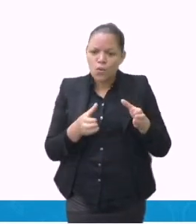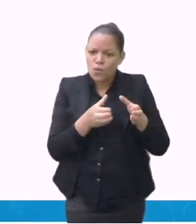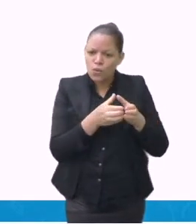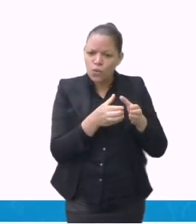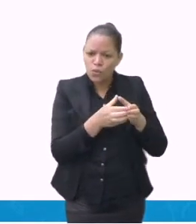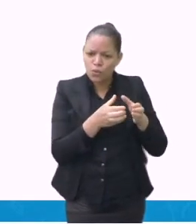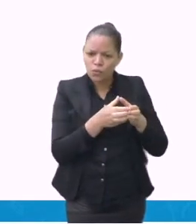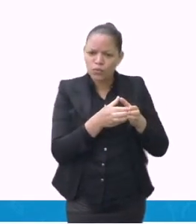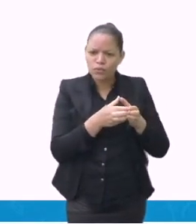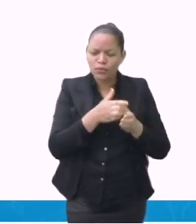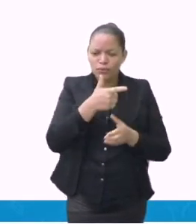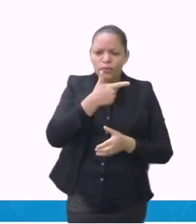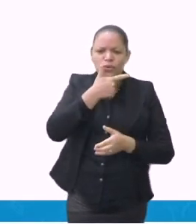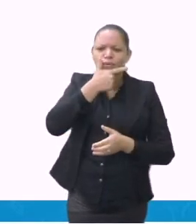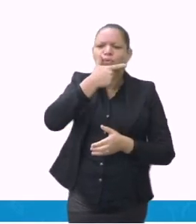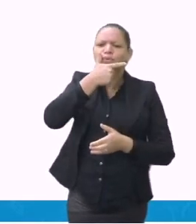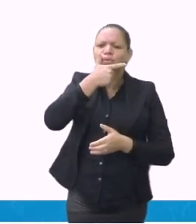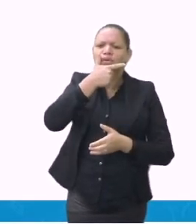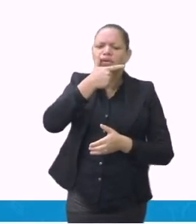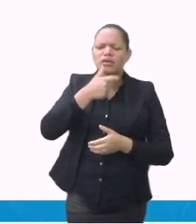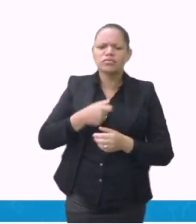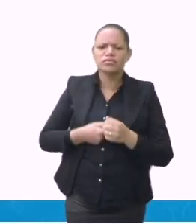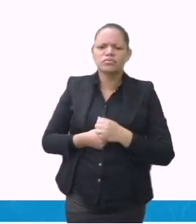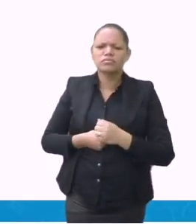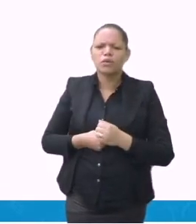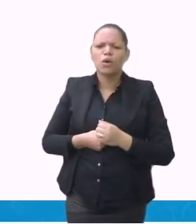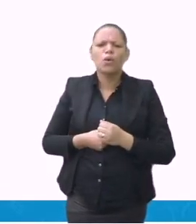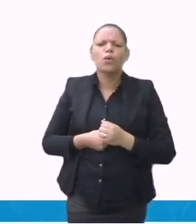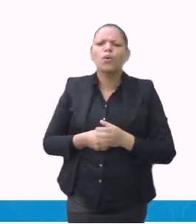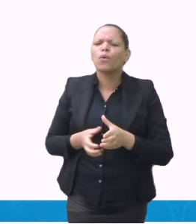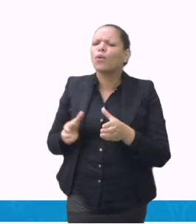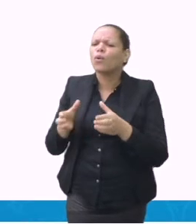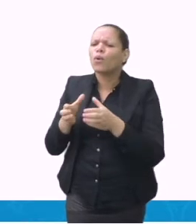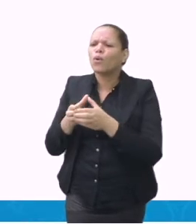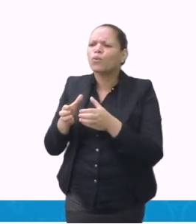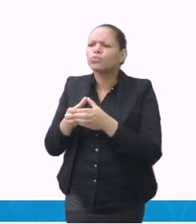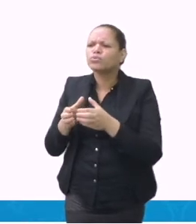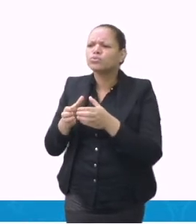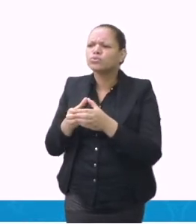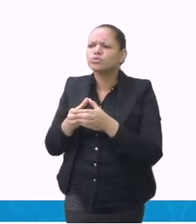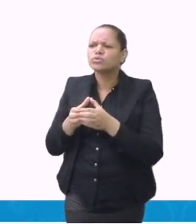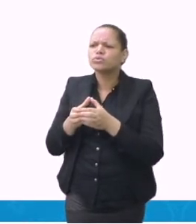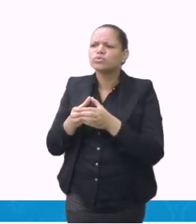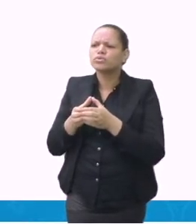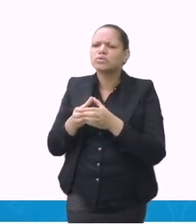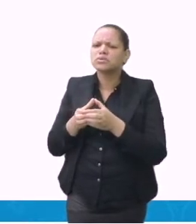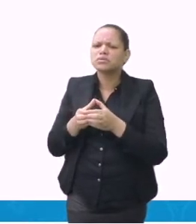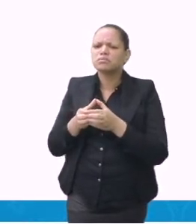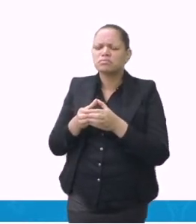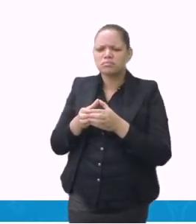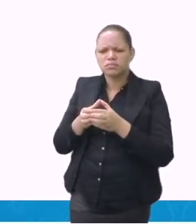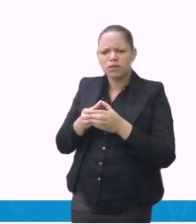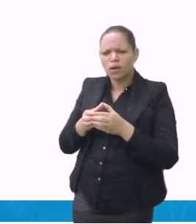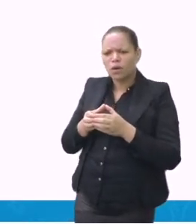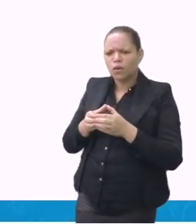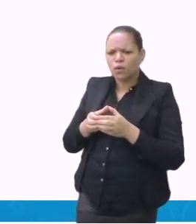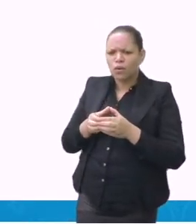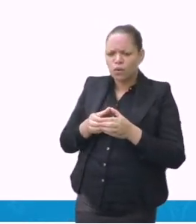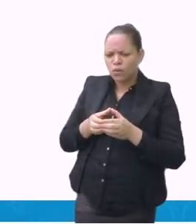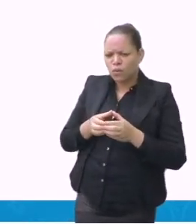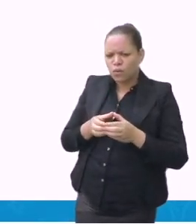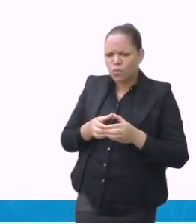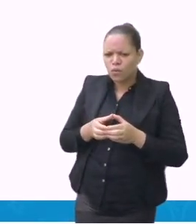primeira coisa que nós vamos falar aqui é em qual coluna o queijo se encontra. É na A, B, C,